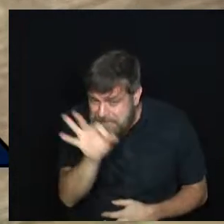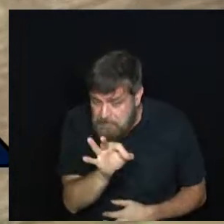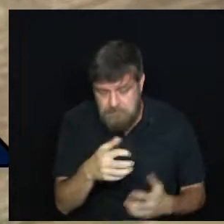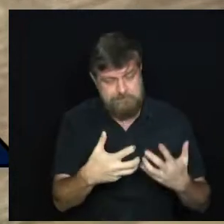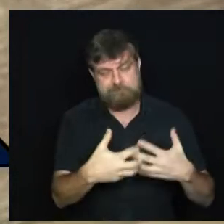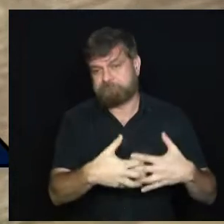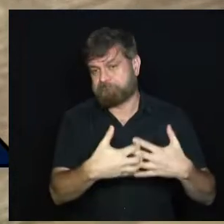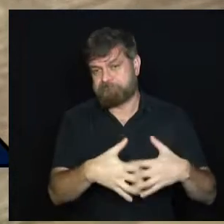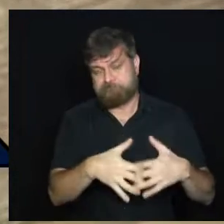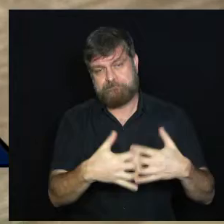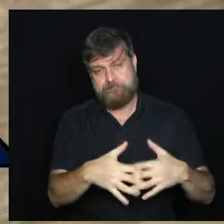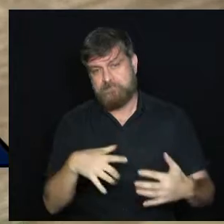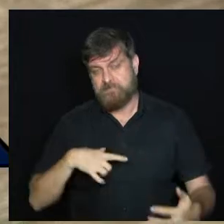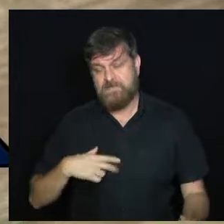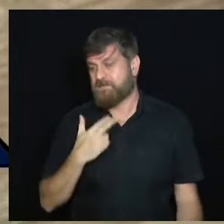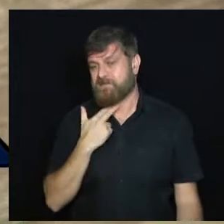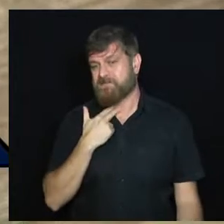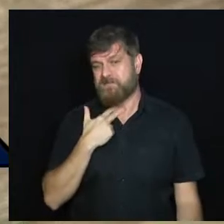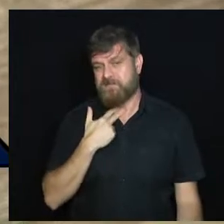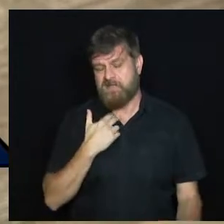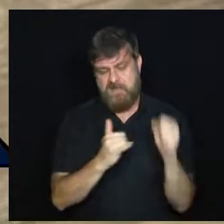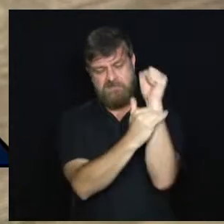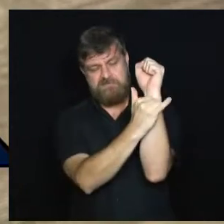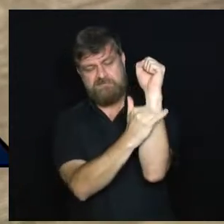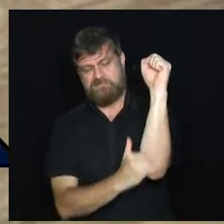plenos pulmões. Então não faz o menor sentido